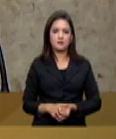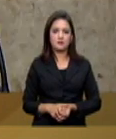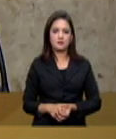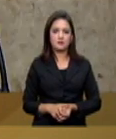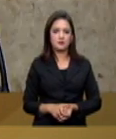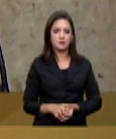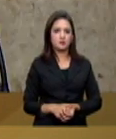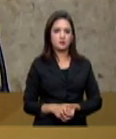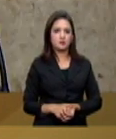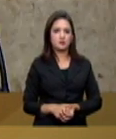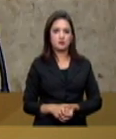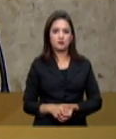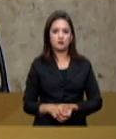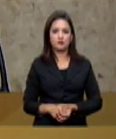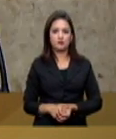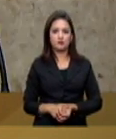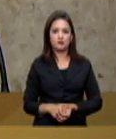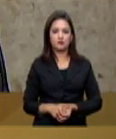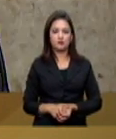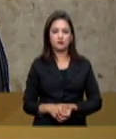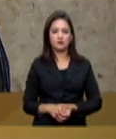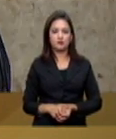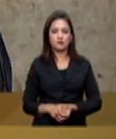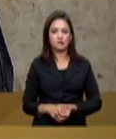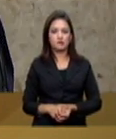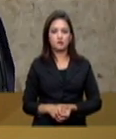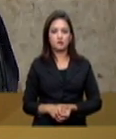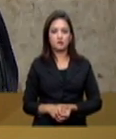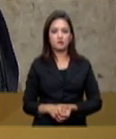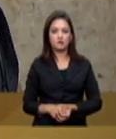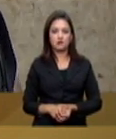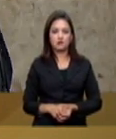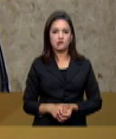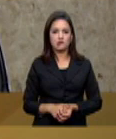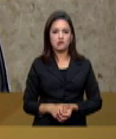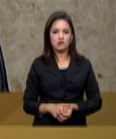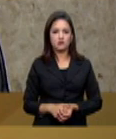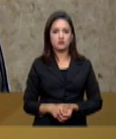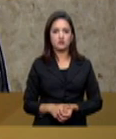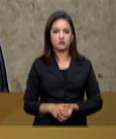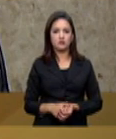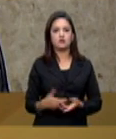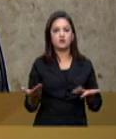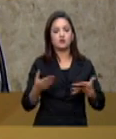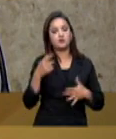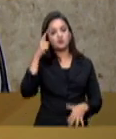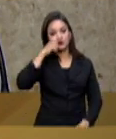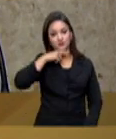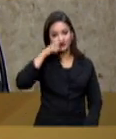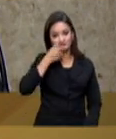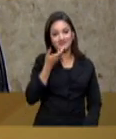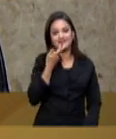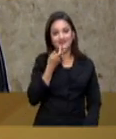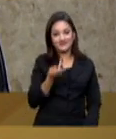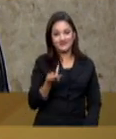obrigado. Só para ministro Lewandowski. Ministro Gilmar Mendes tem a palavra.